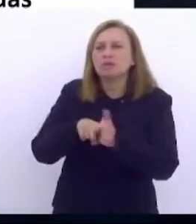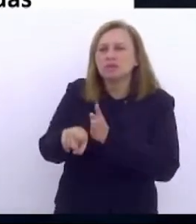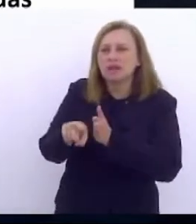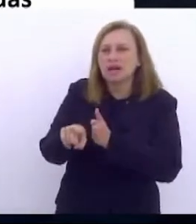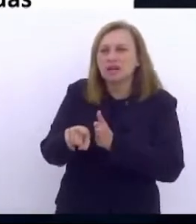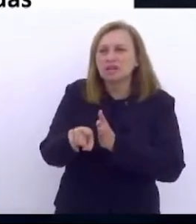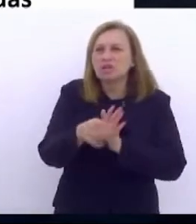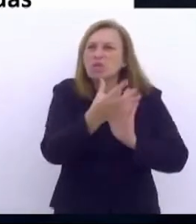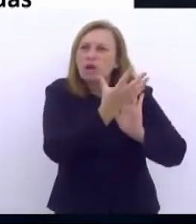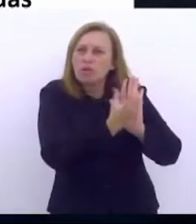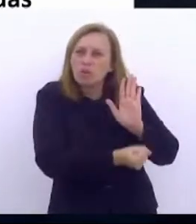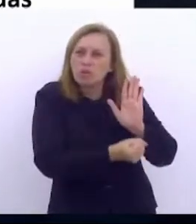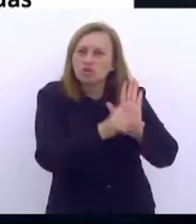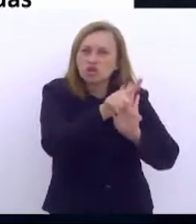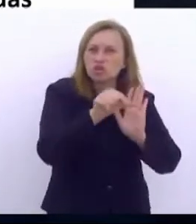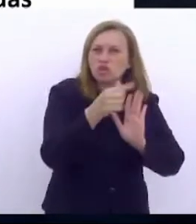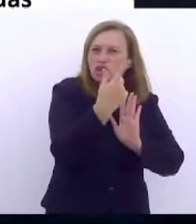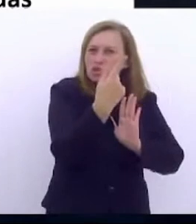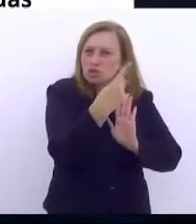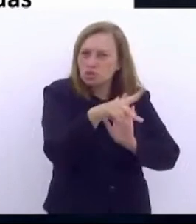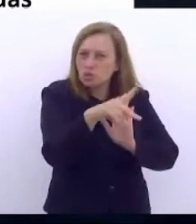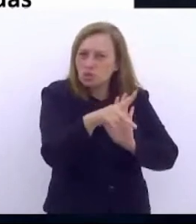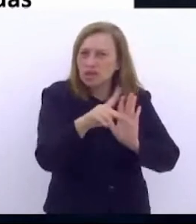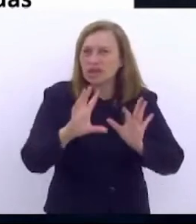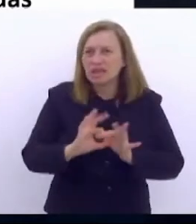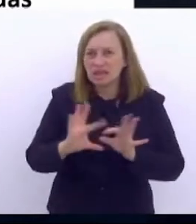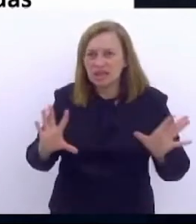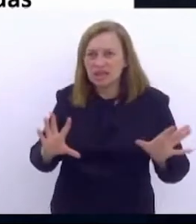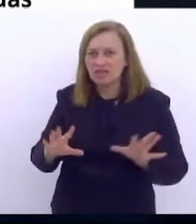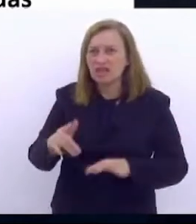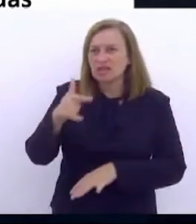o aborto foi uma decisão sua, uma decisão livre,